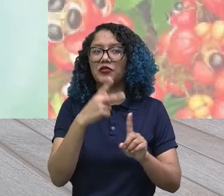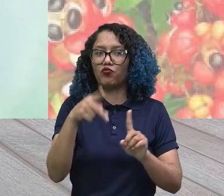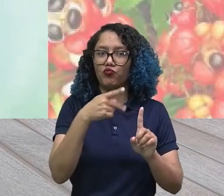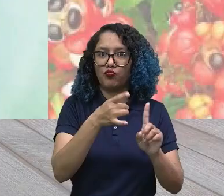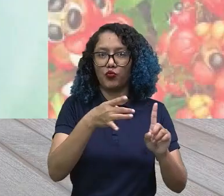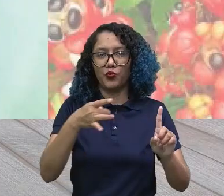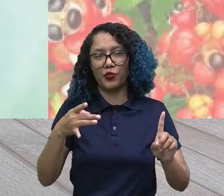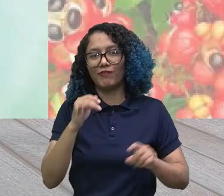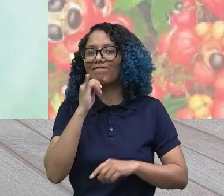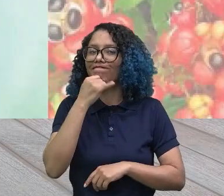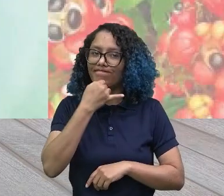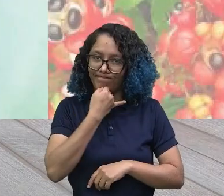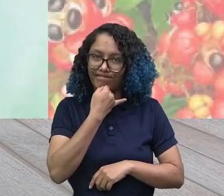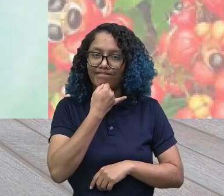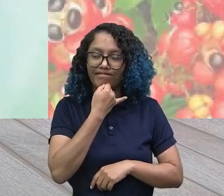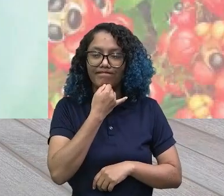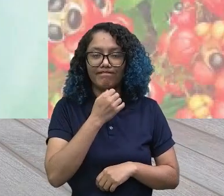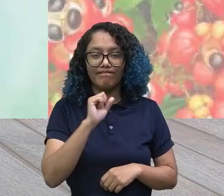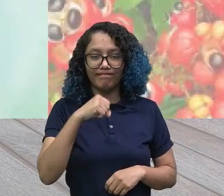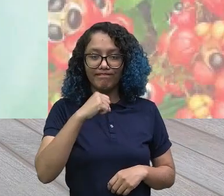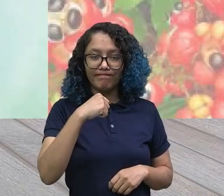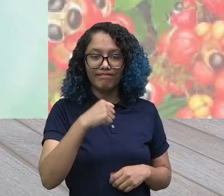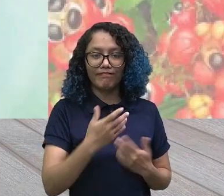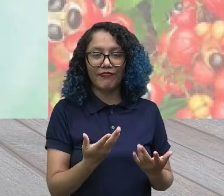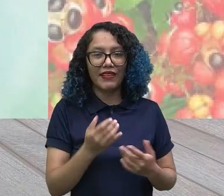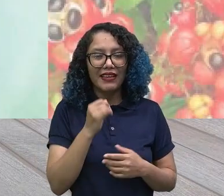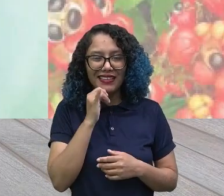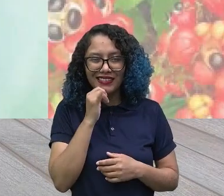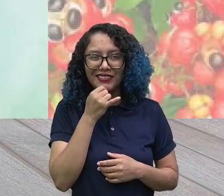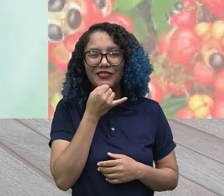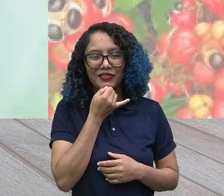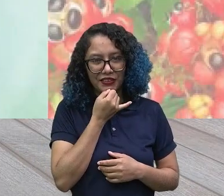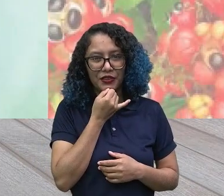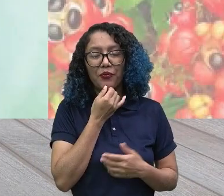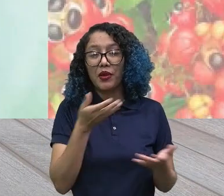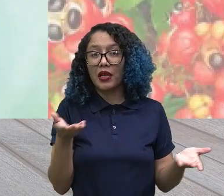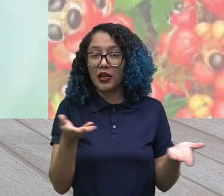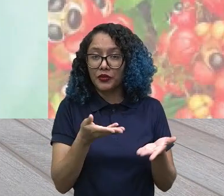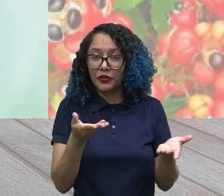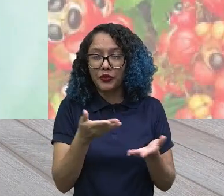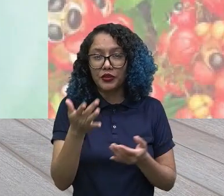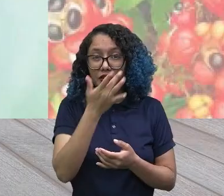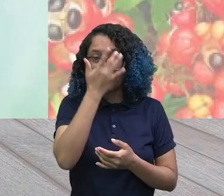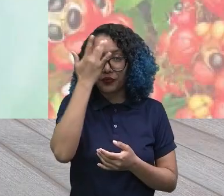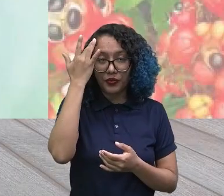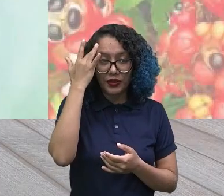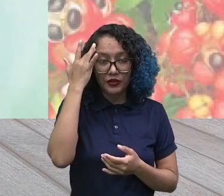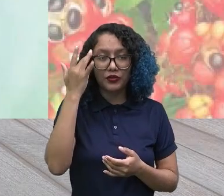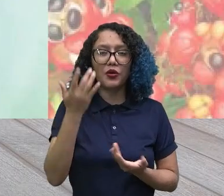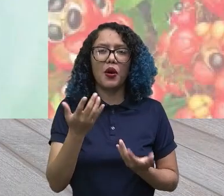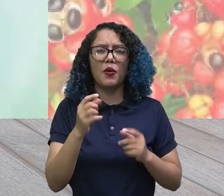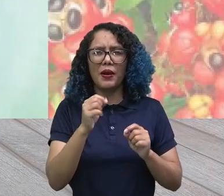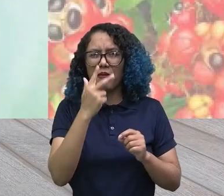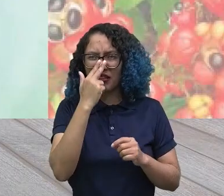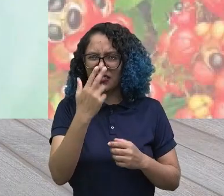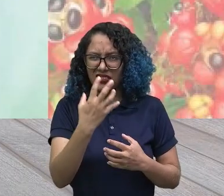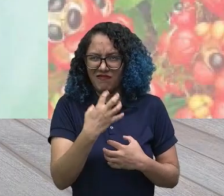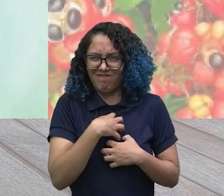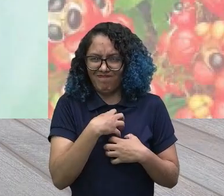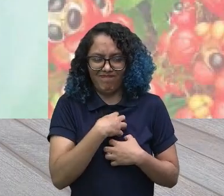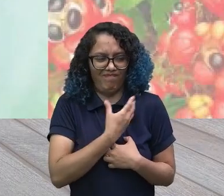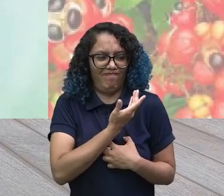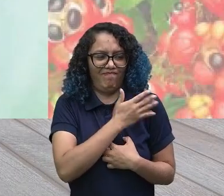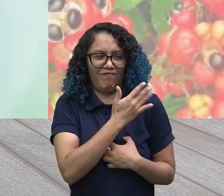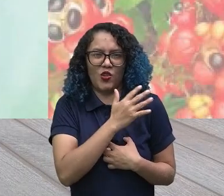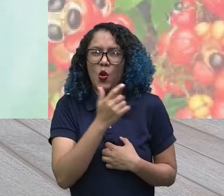Né? Infelizmente, atualmente está muito em voga, né? As pessoas estão cada vez mais crescendo esse sentimento de preconceito contra as